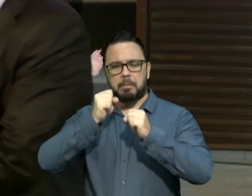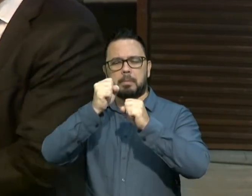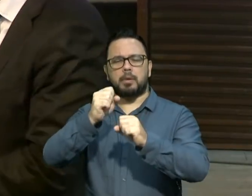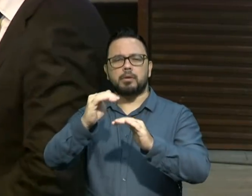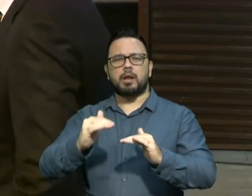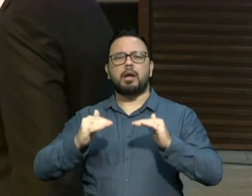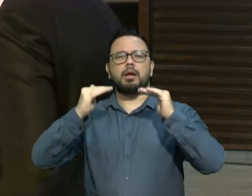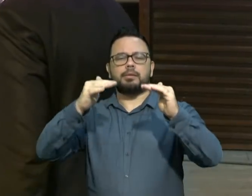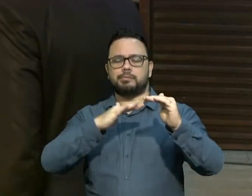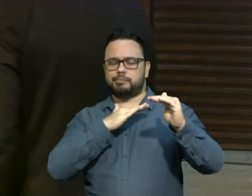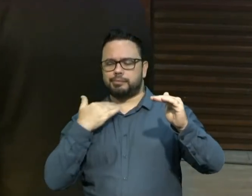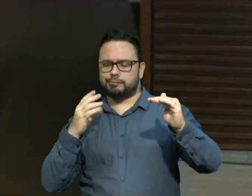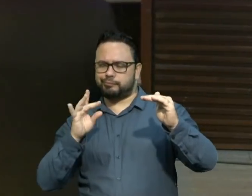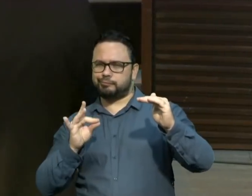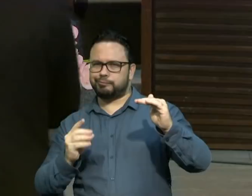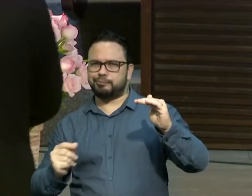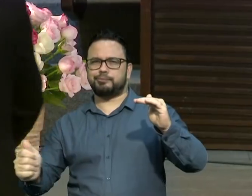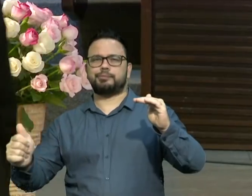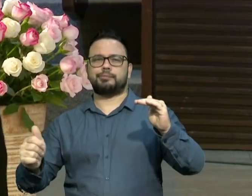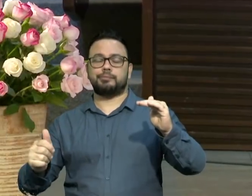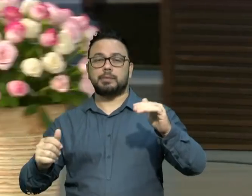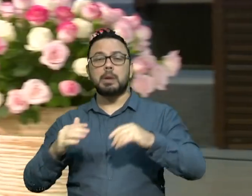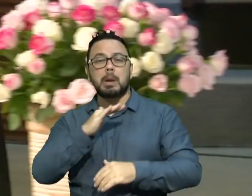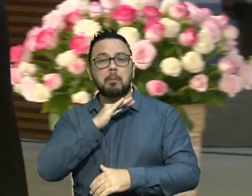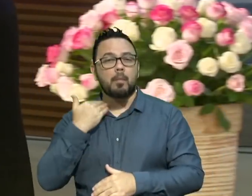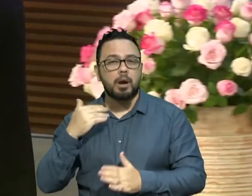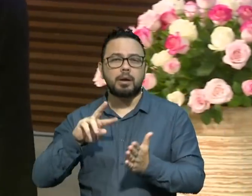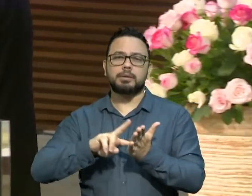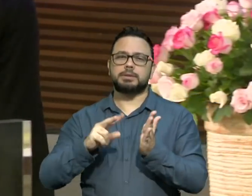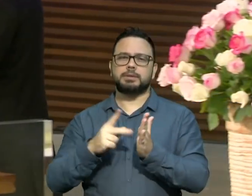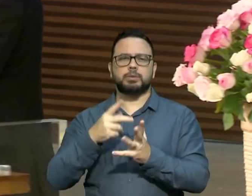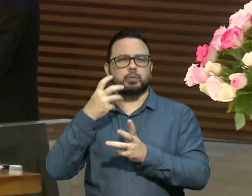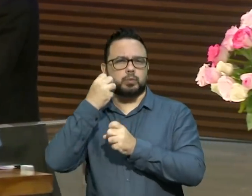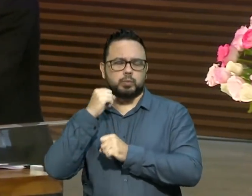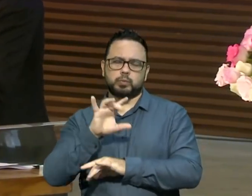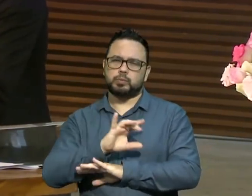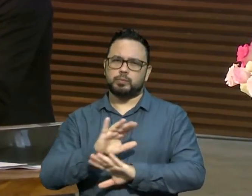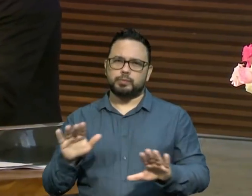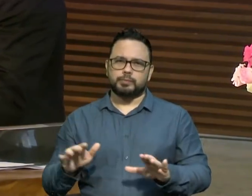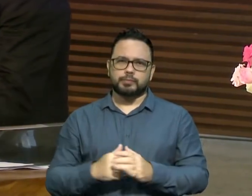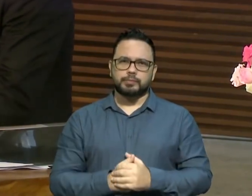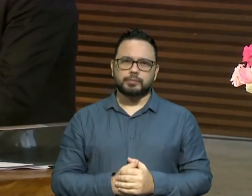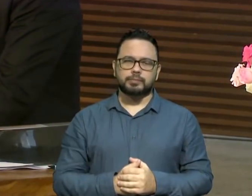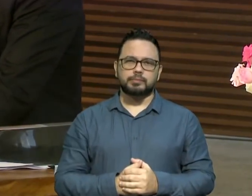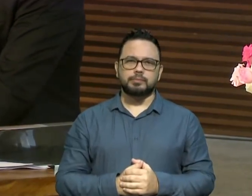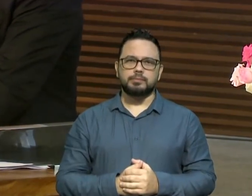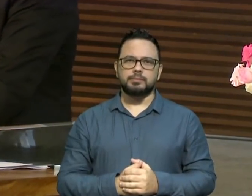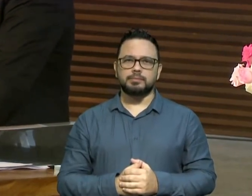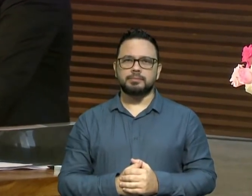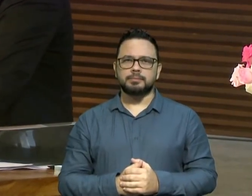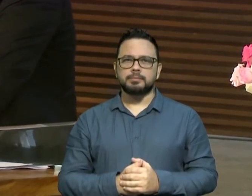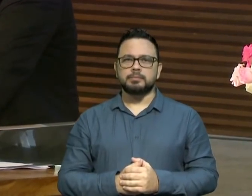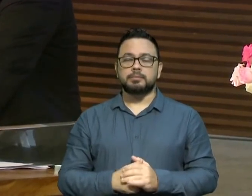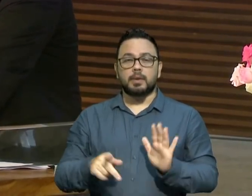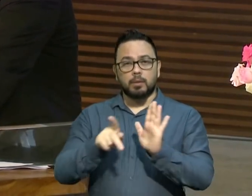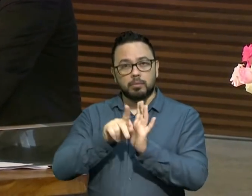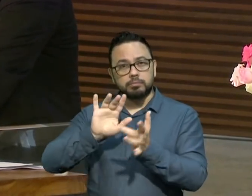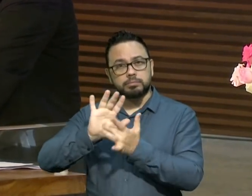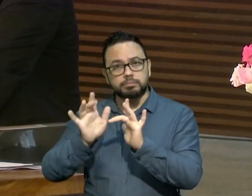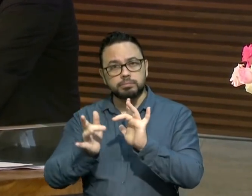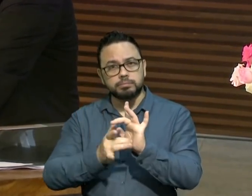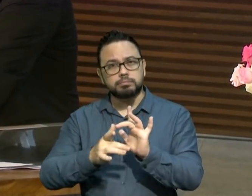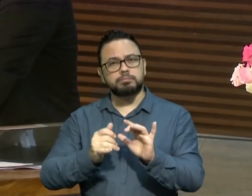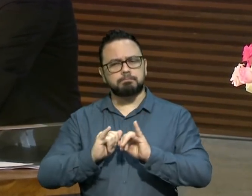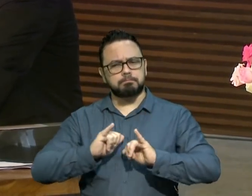a morte apenas um sono nós vamos falar disso e a queridos irmãos e amigos Disse Jesus eu sou a